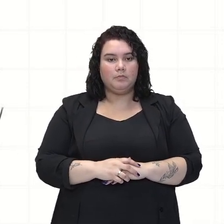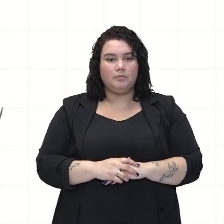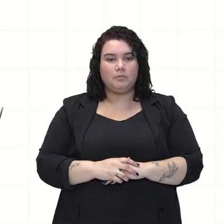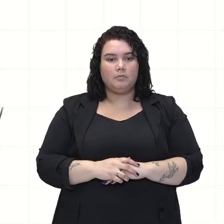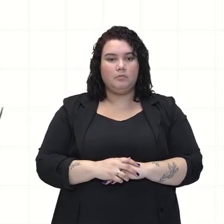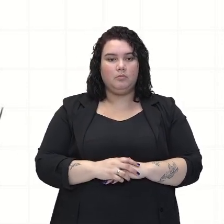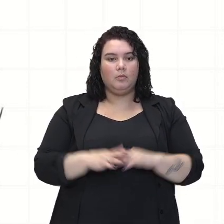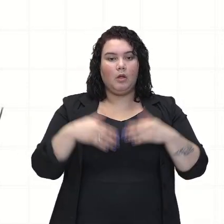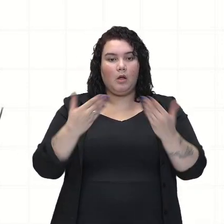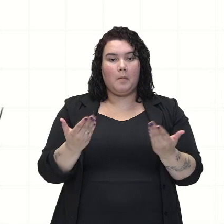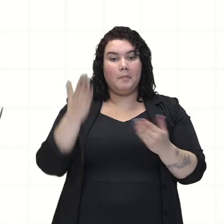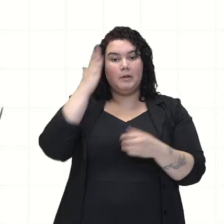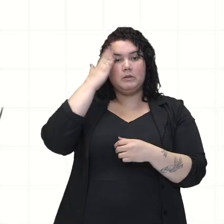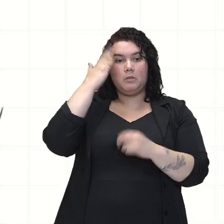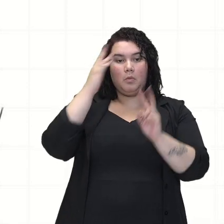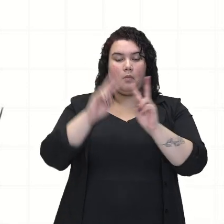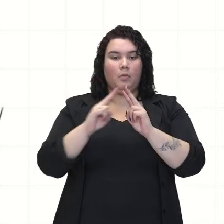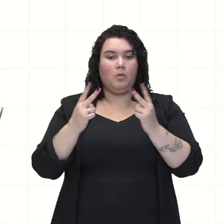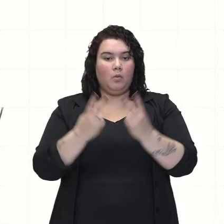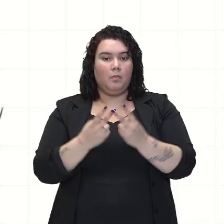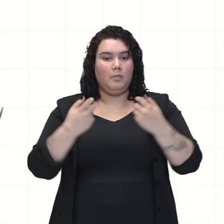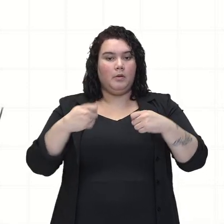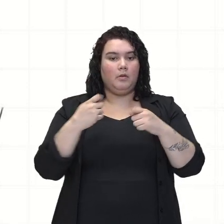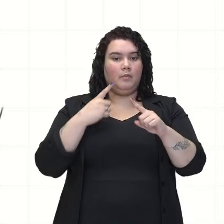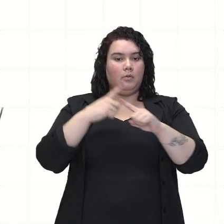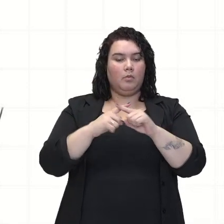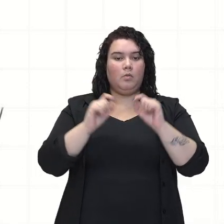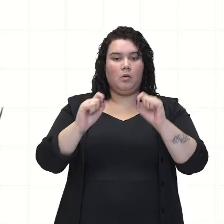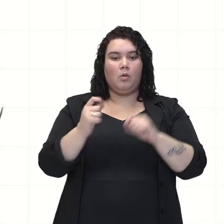para sabermos o volume, basta multiplicarmos